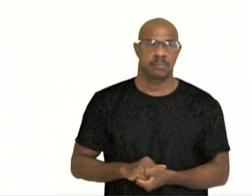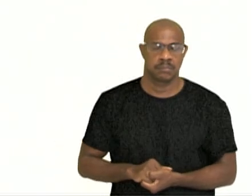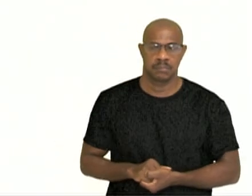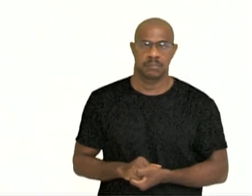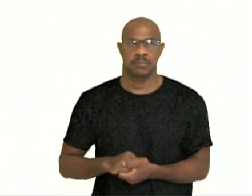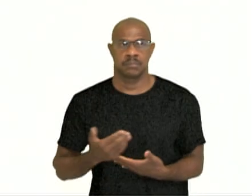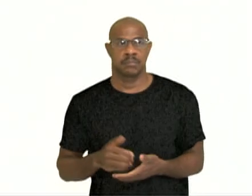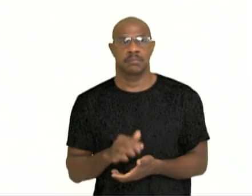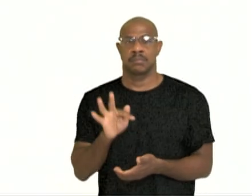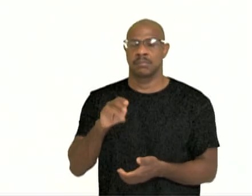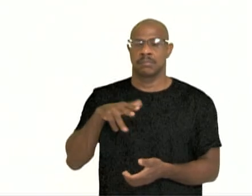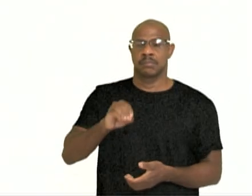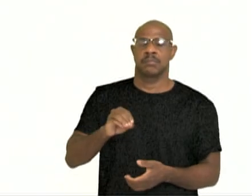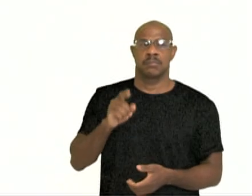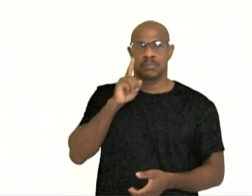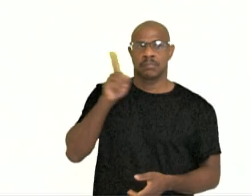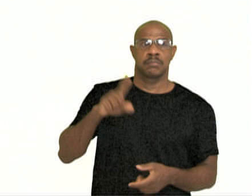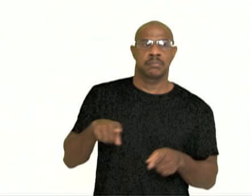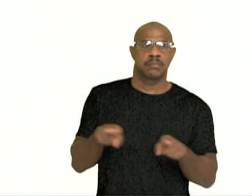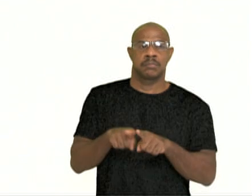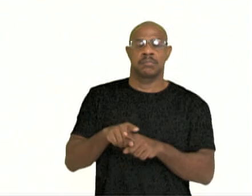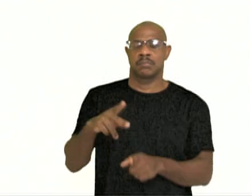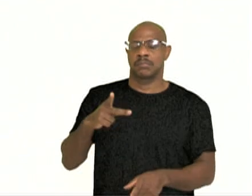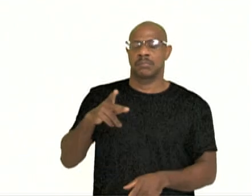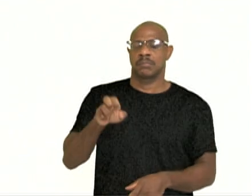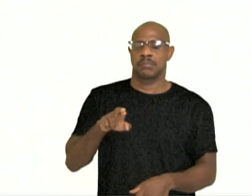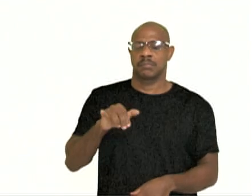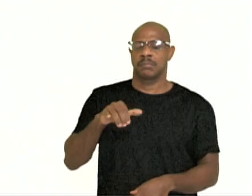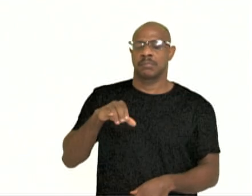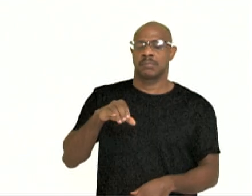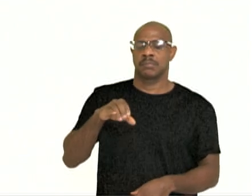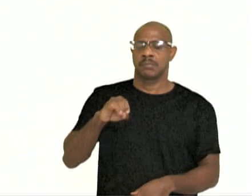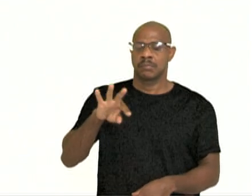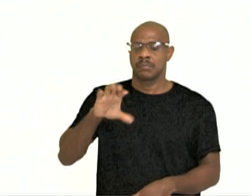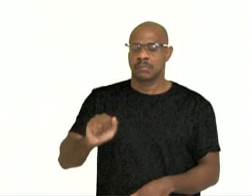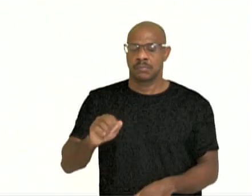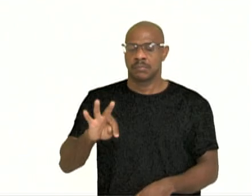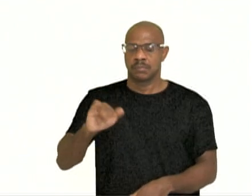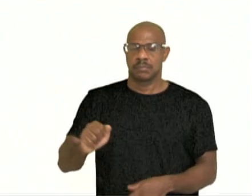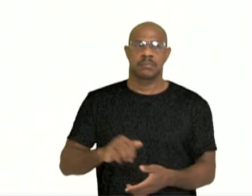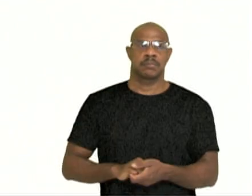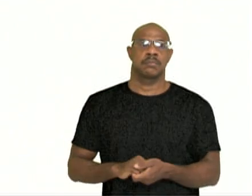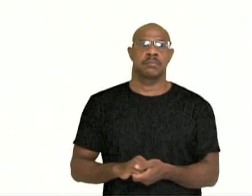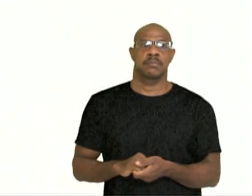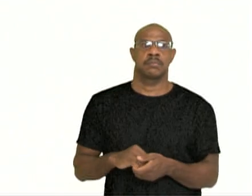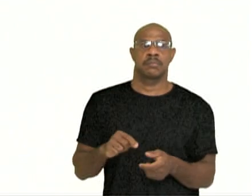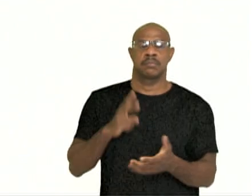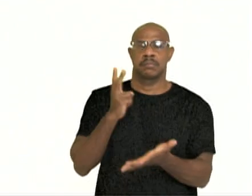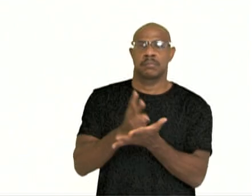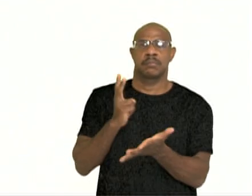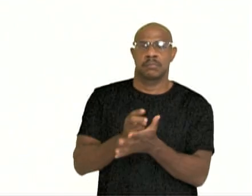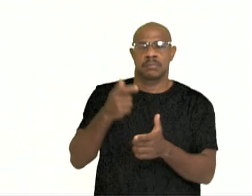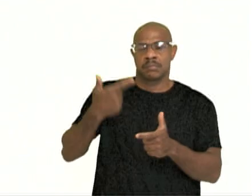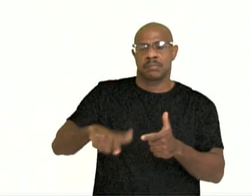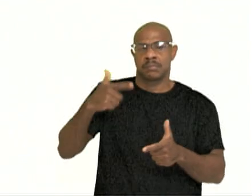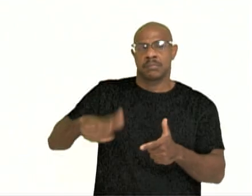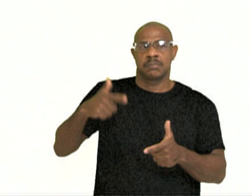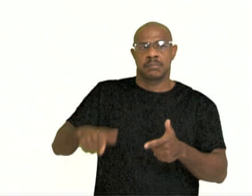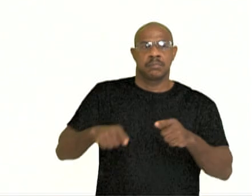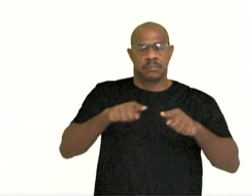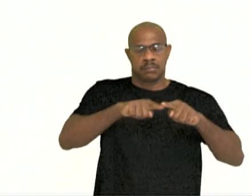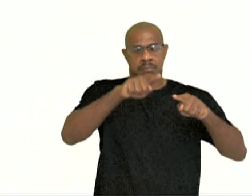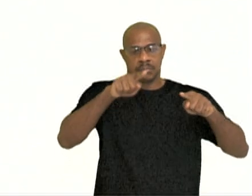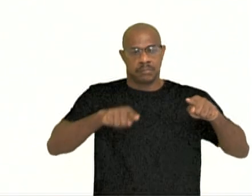A função cosseno ela também é periódica, assim como a função seno. O seu comportamento se repete em determinados intervalos de